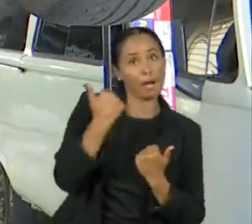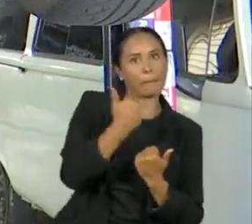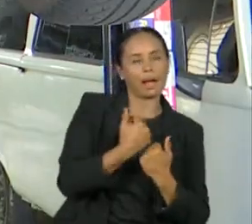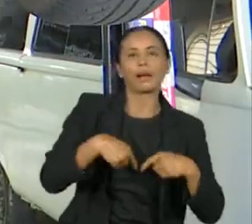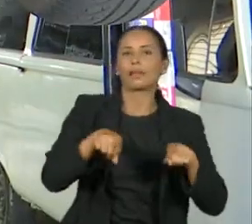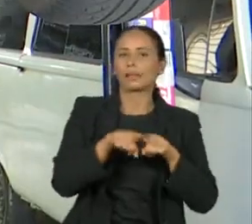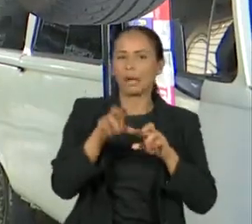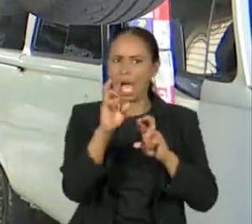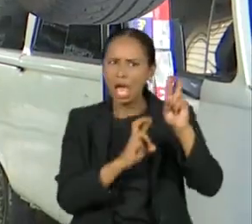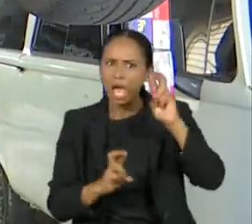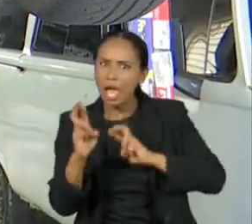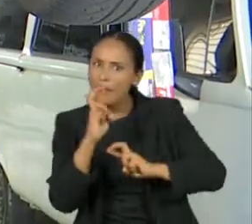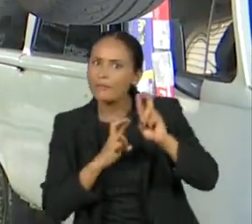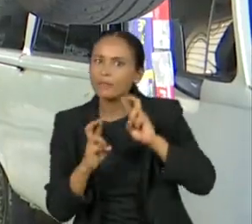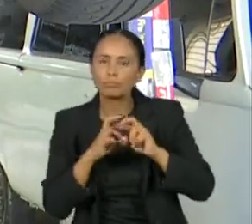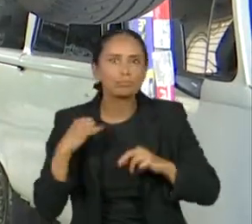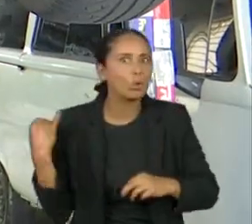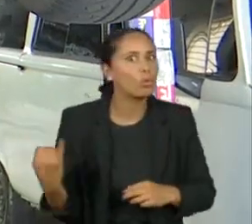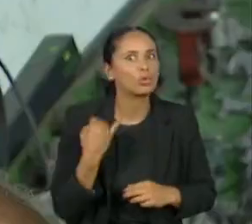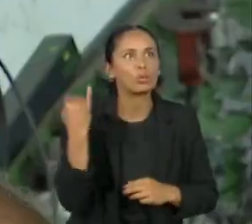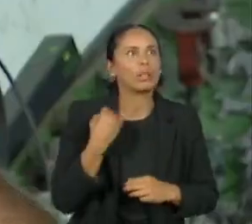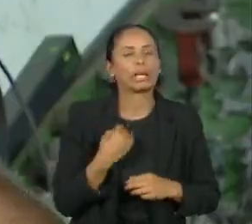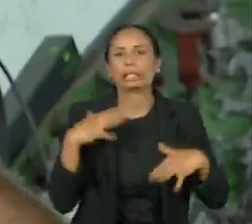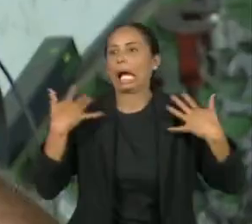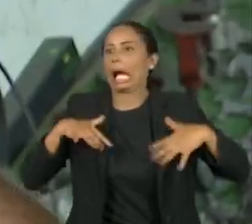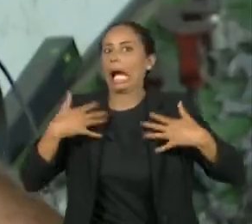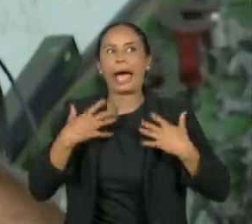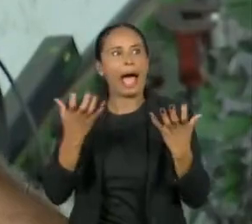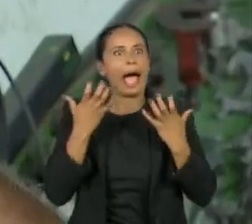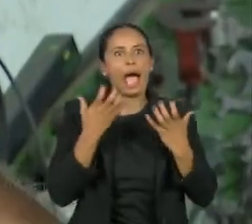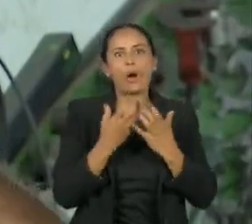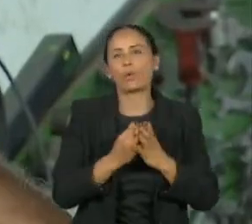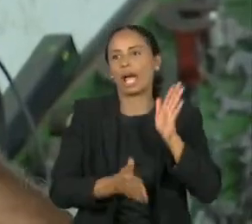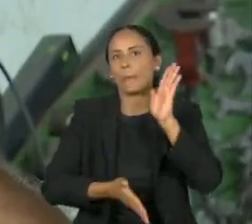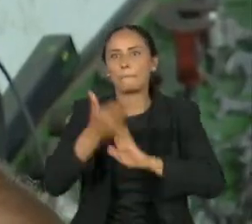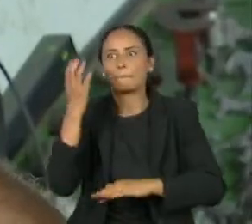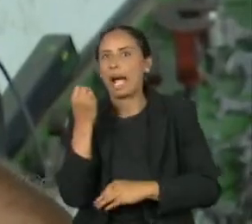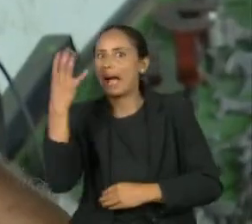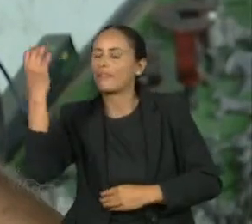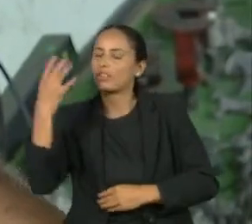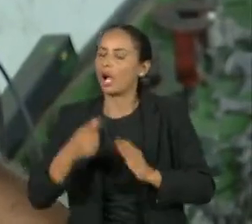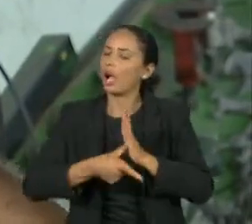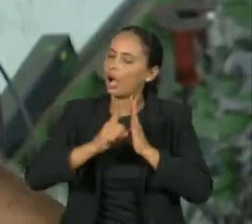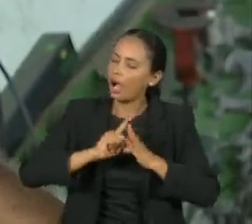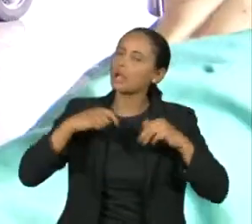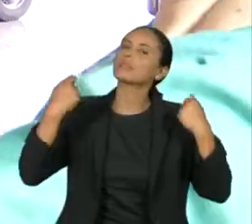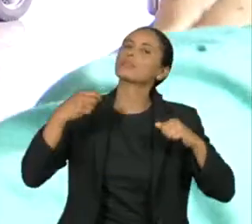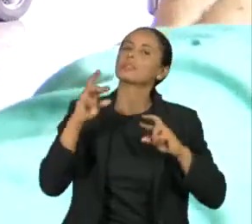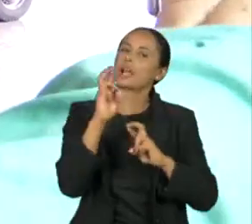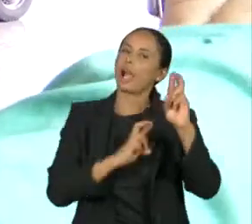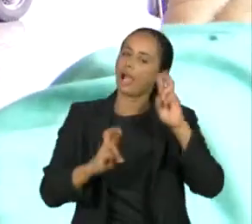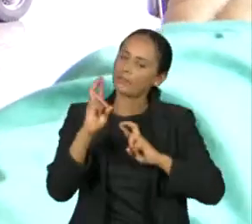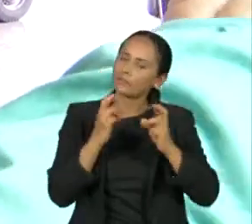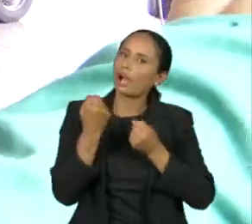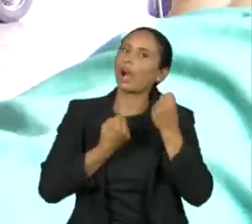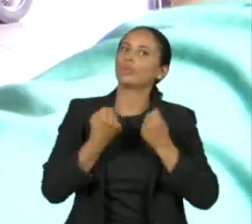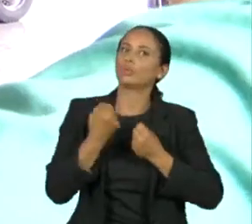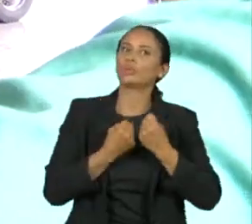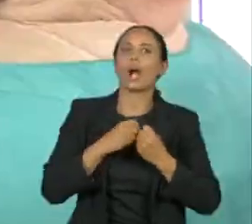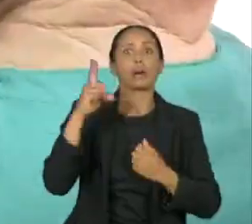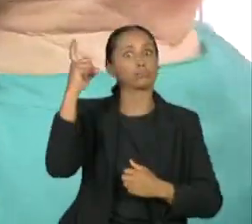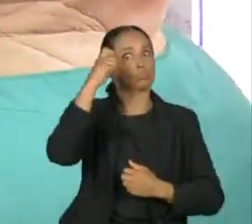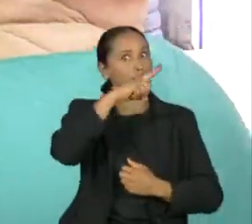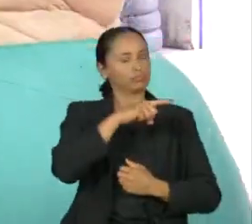essa revisão básica pela pressa em pegar estrada para curtir o descanso pode implicar um início de ano já com dor de